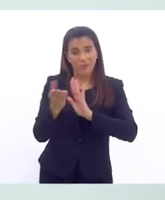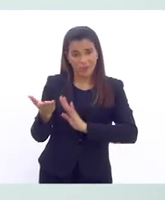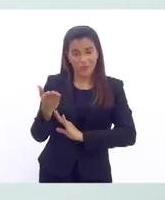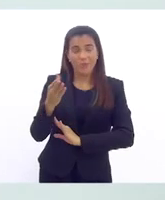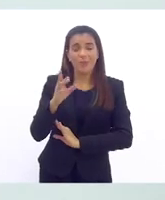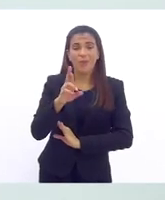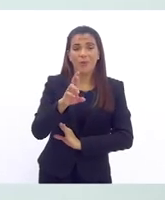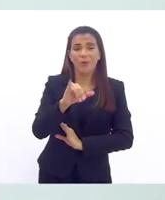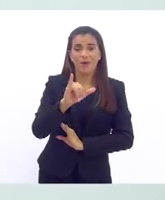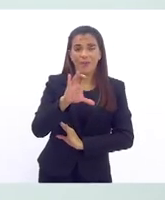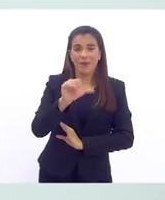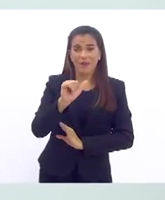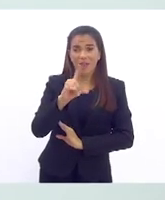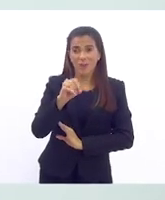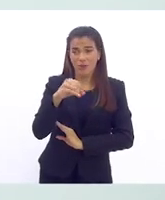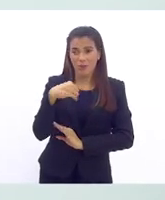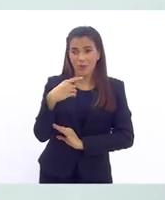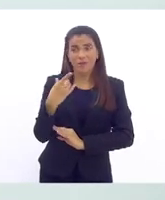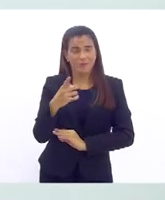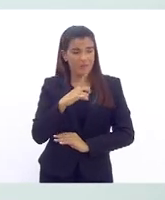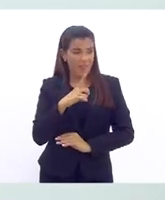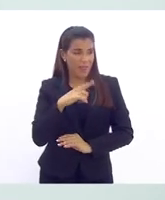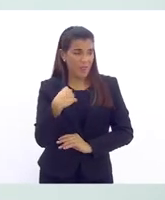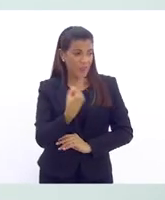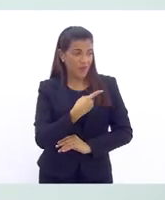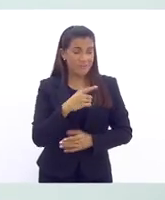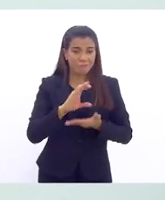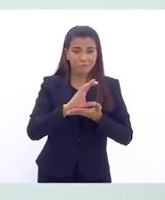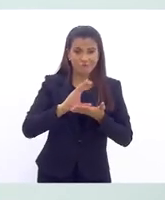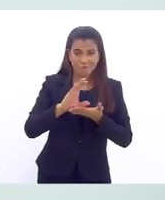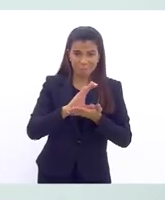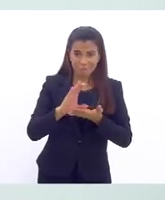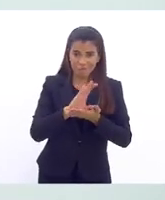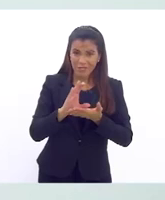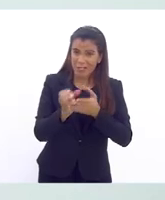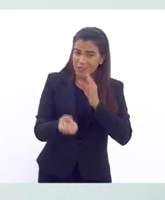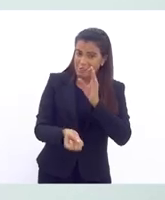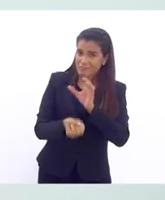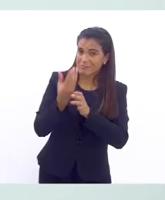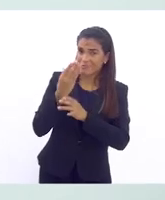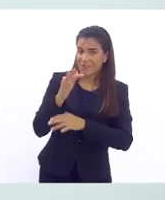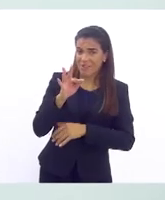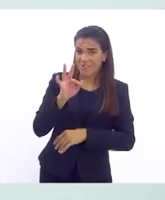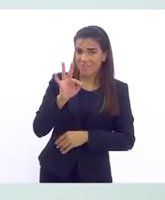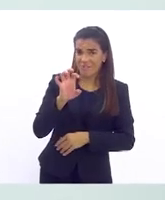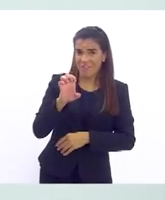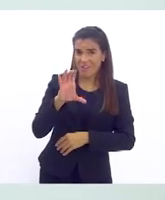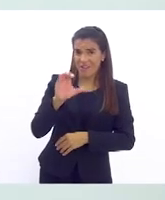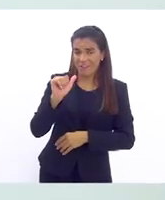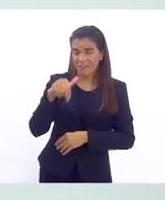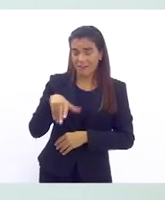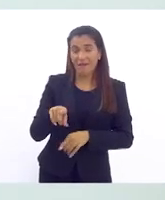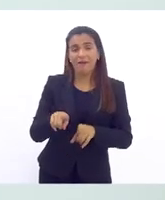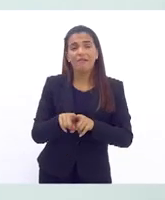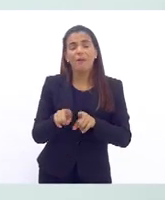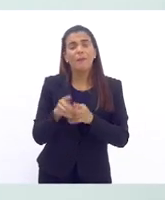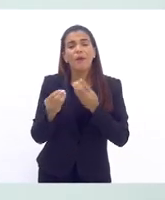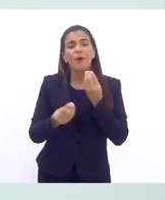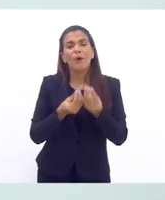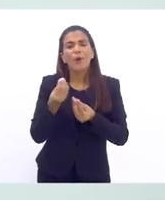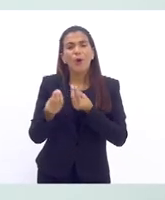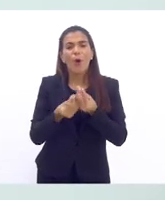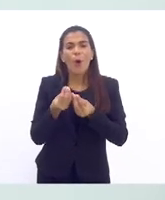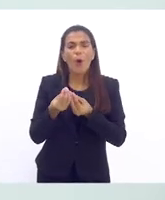a gente quer conselheira bastante tempo né desde a criação do fundo a gente pode até testar como uma governança do fundo